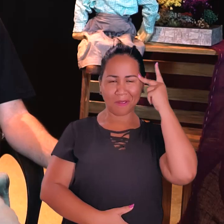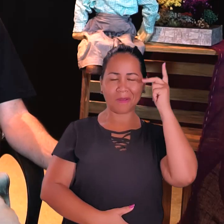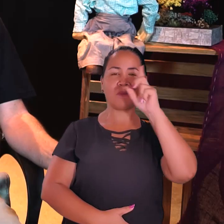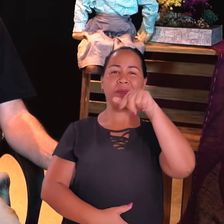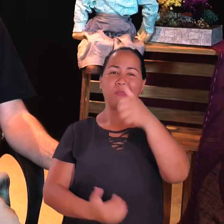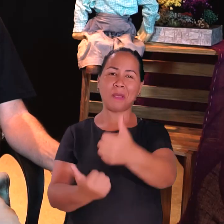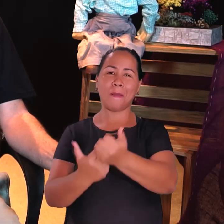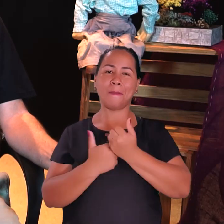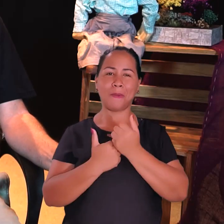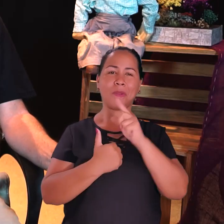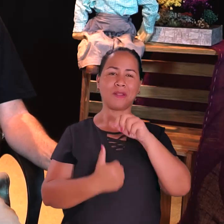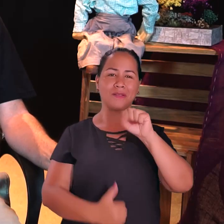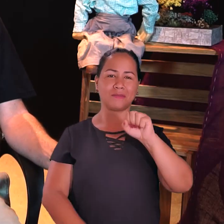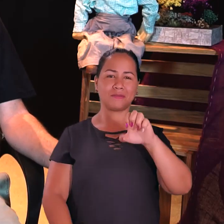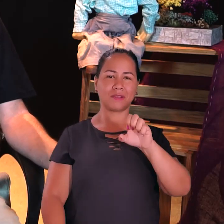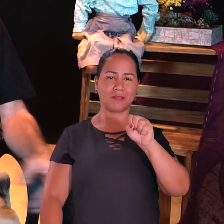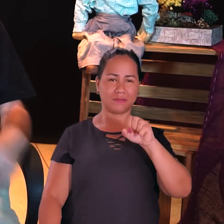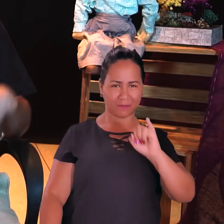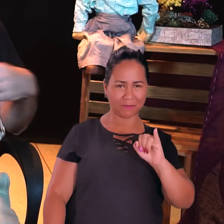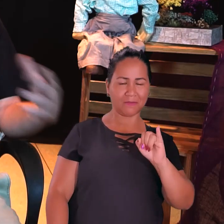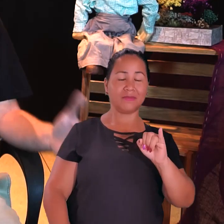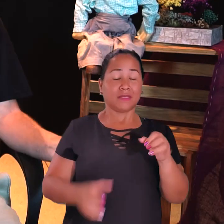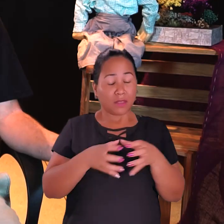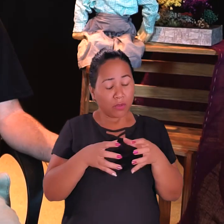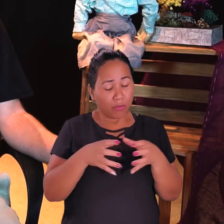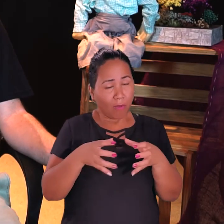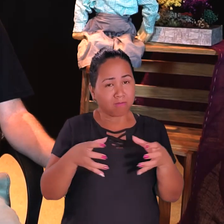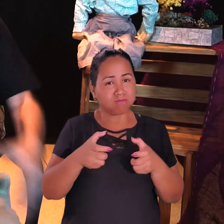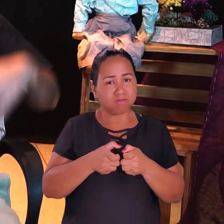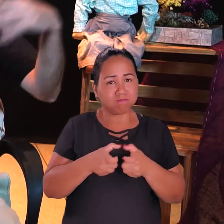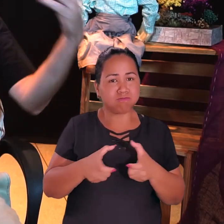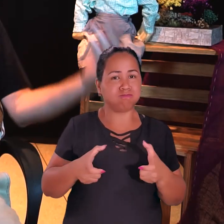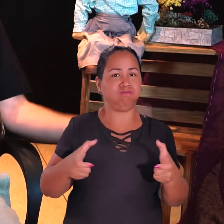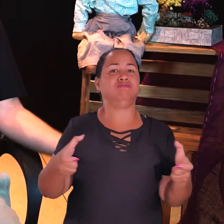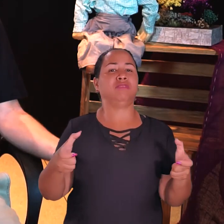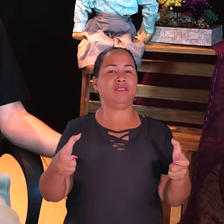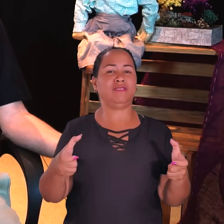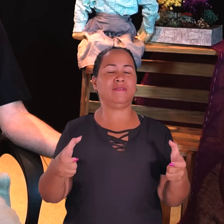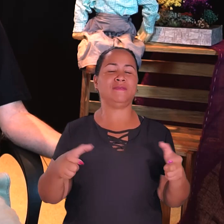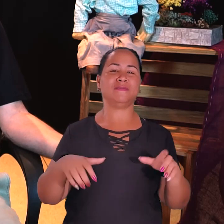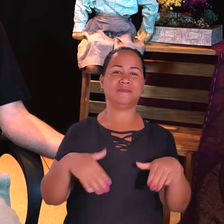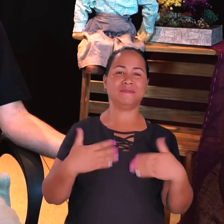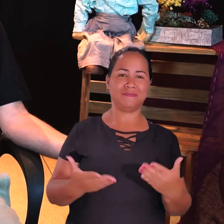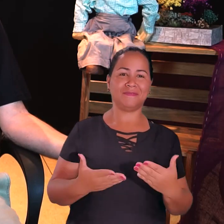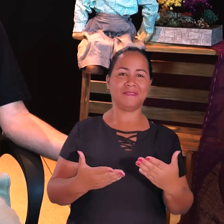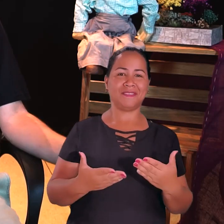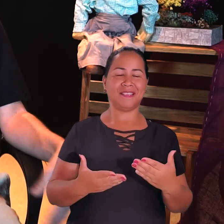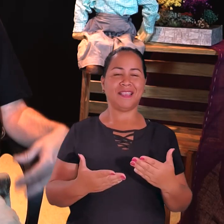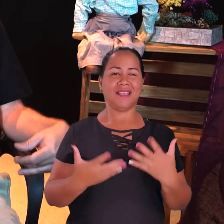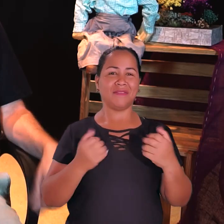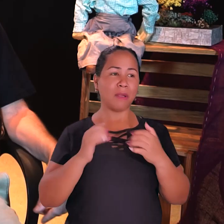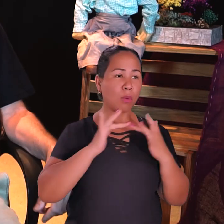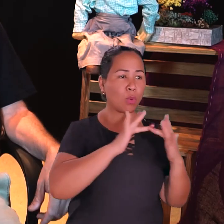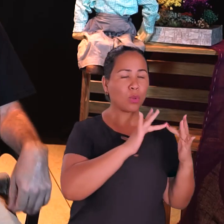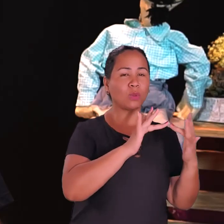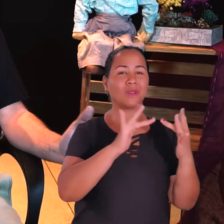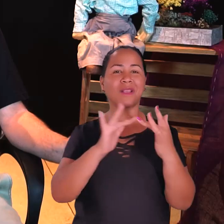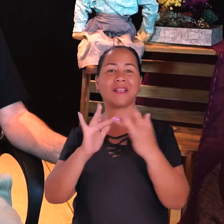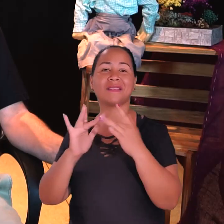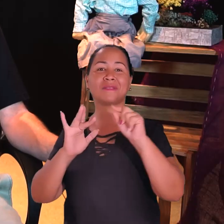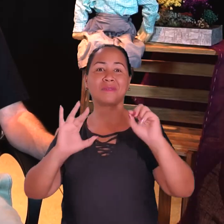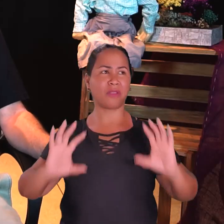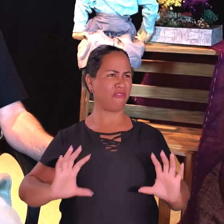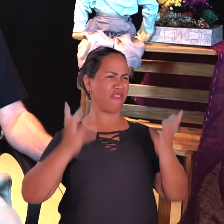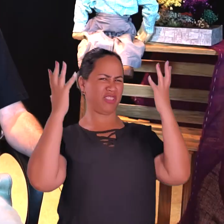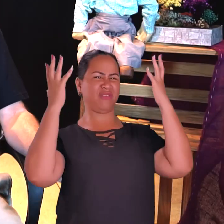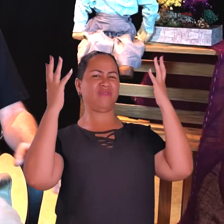de circulação. Então a companhia foi crescendo aí. E aí a gente foi tomando contato com os festivais. Aqui no